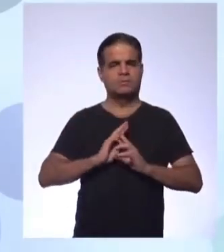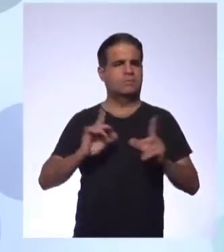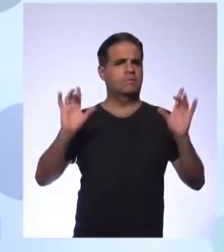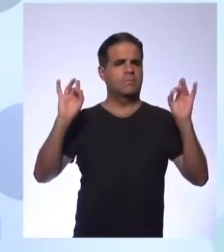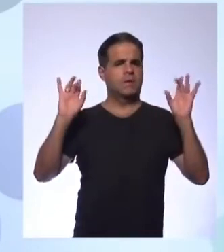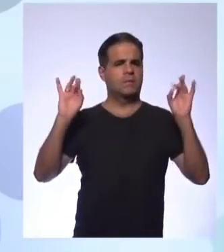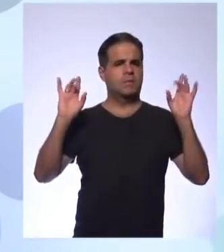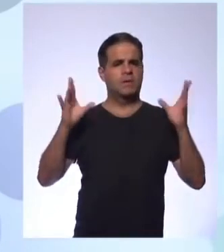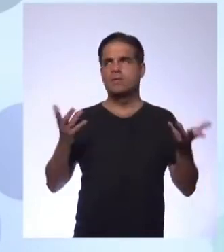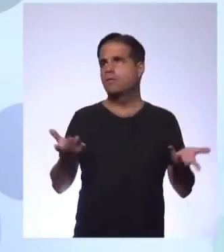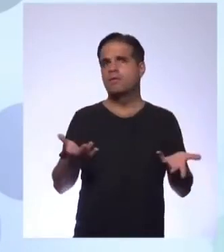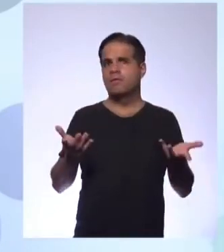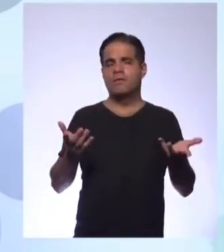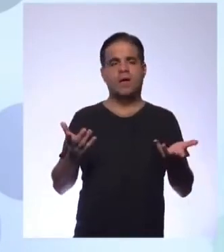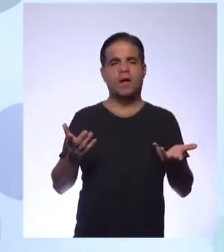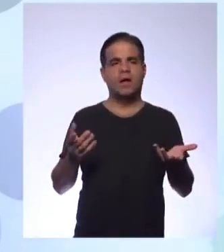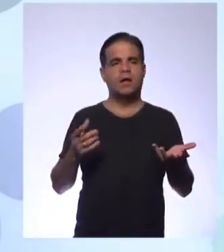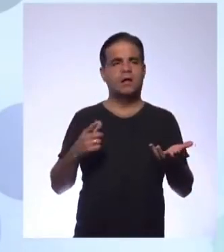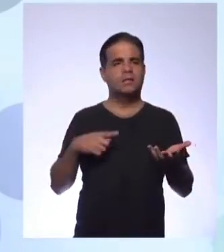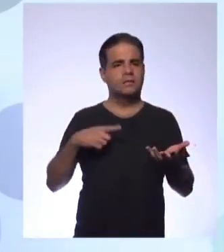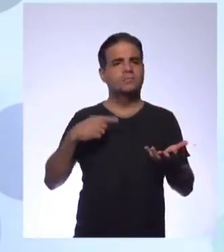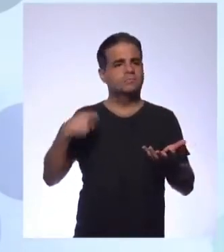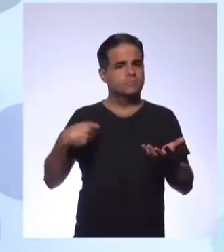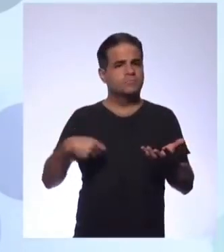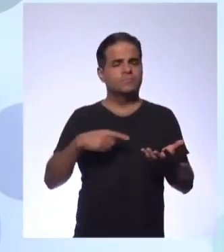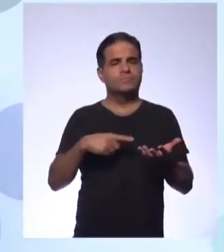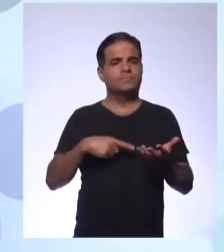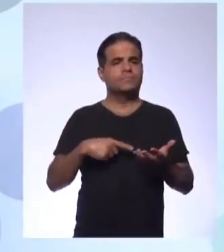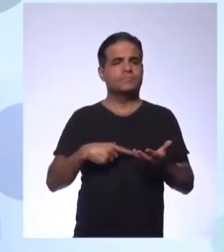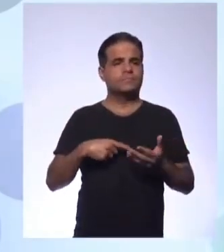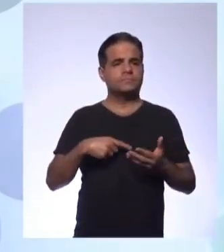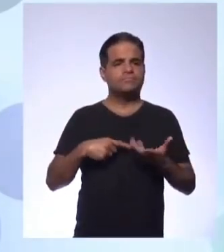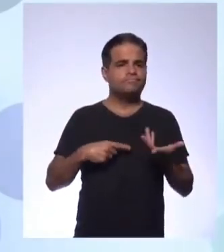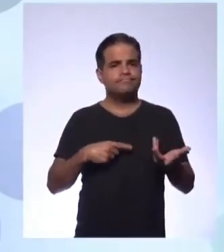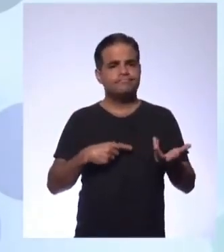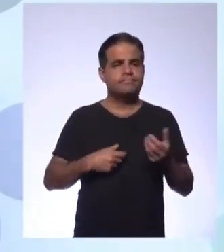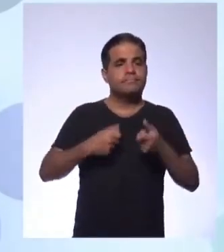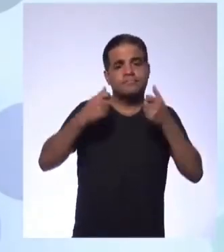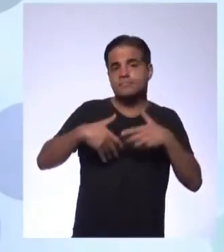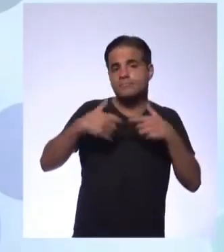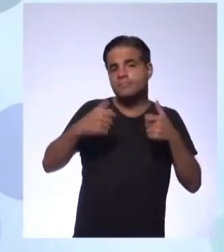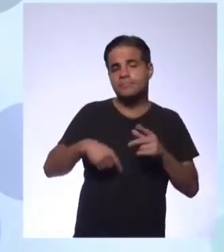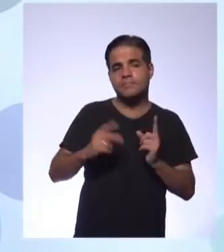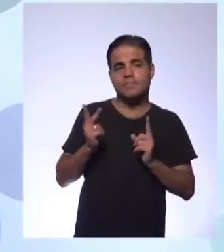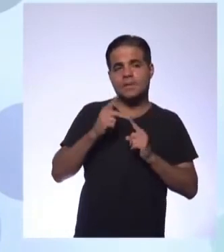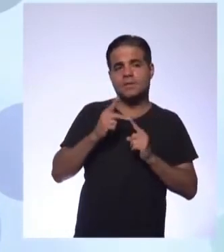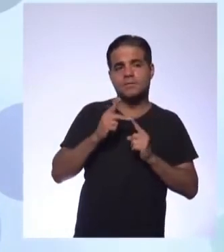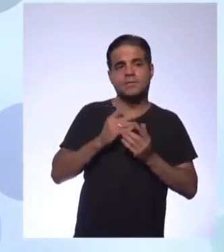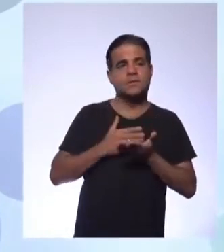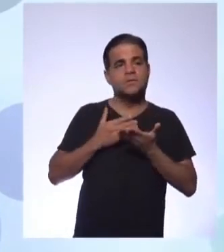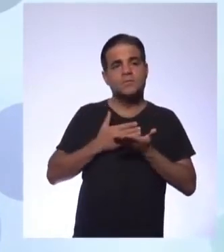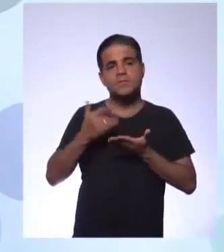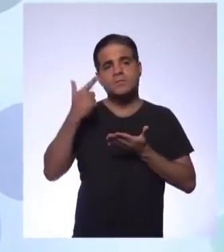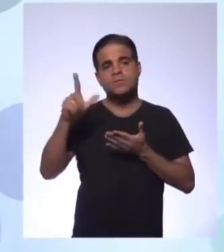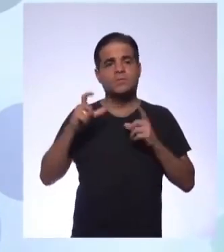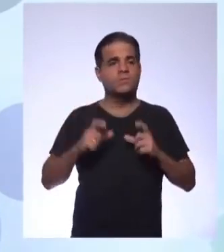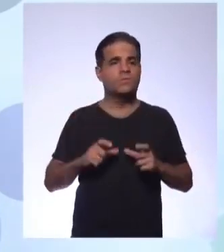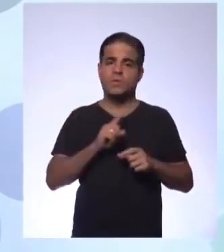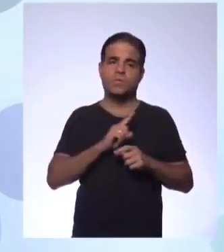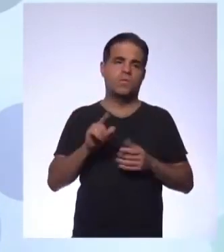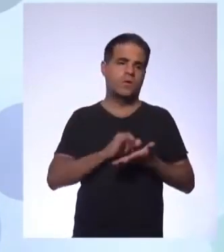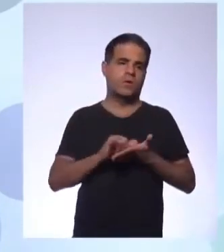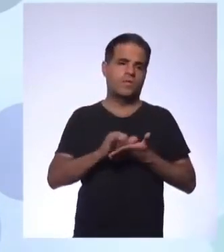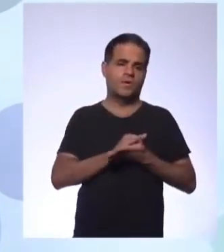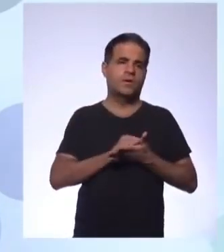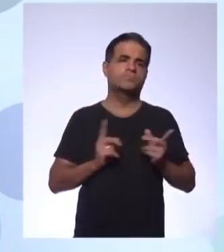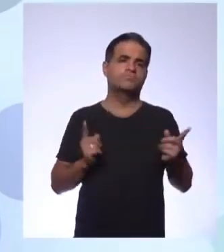esse cara, sei lá, ele tem que ter muito jogo de cintura para explicar esse personagem nascendo em outro lugar que não Nova York,